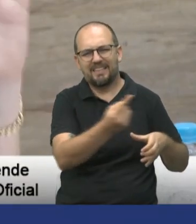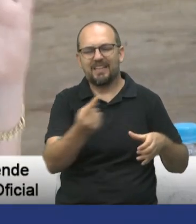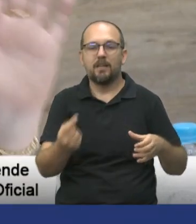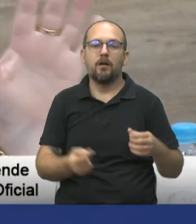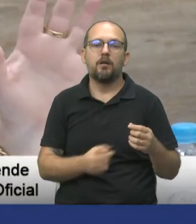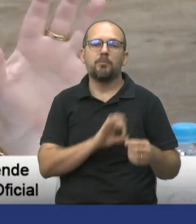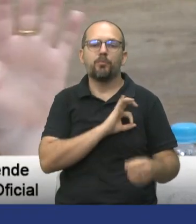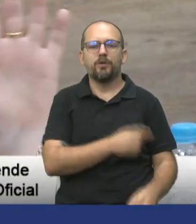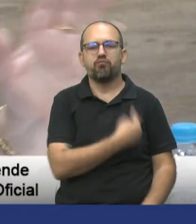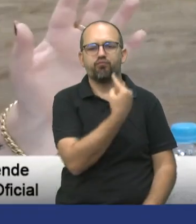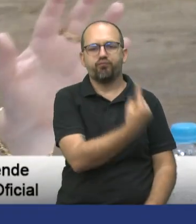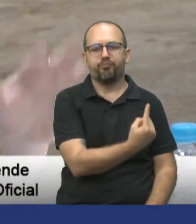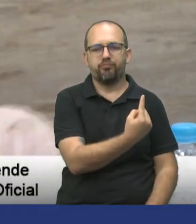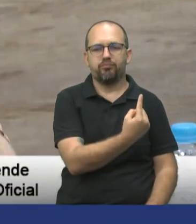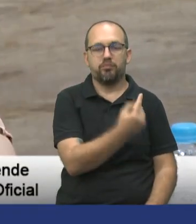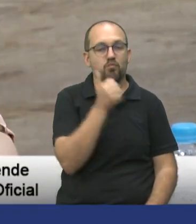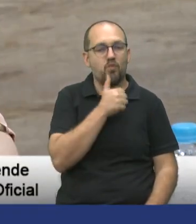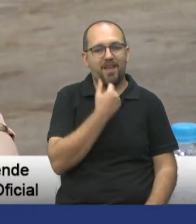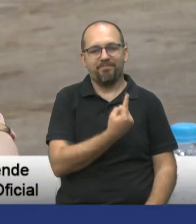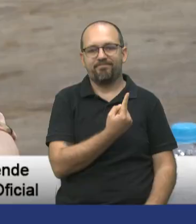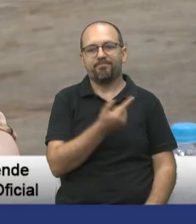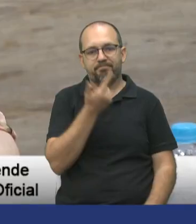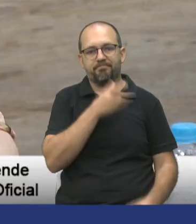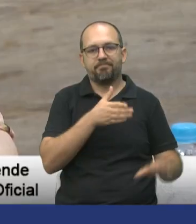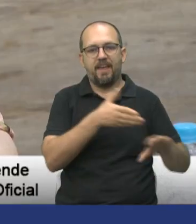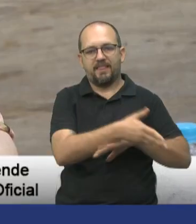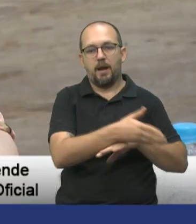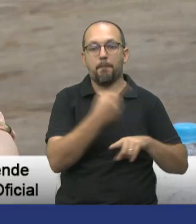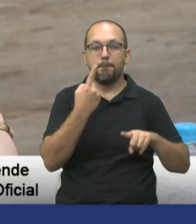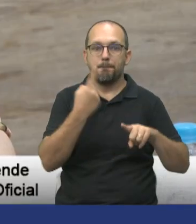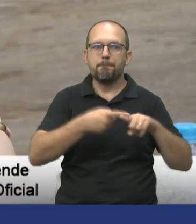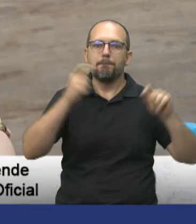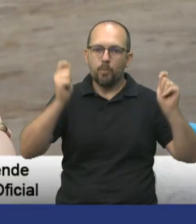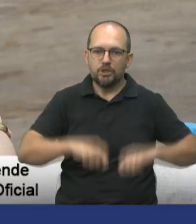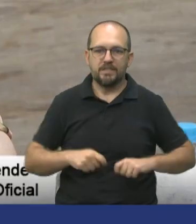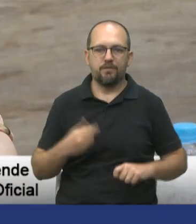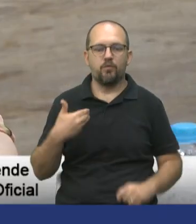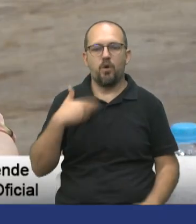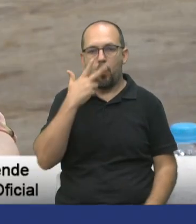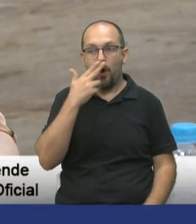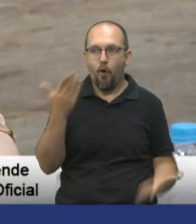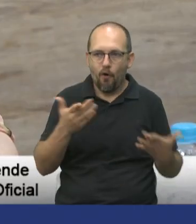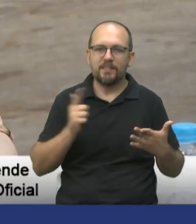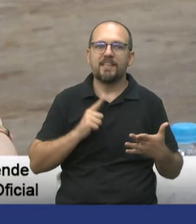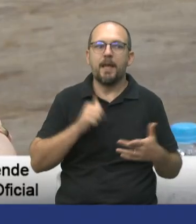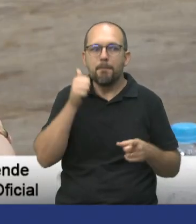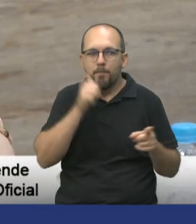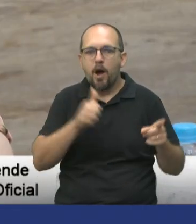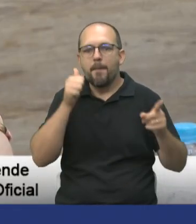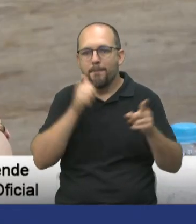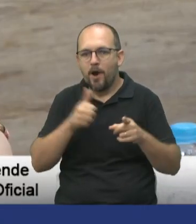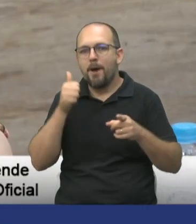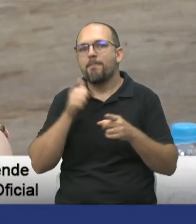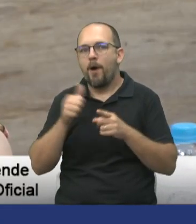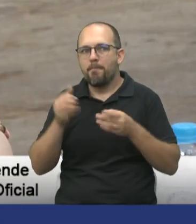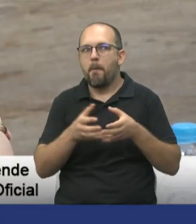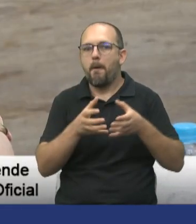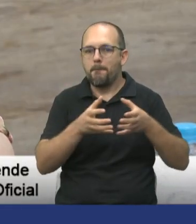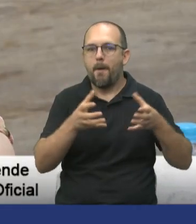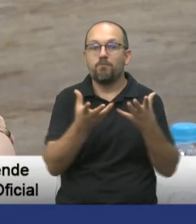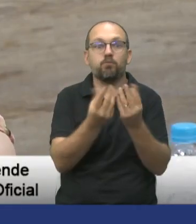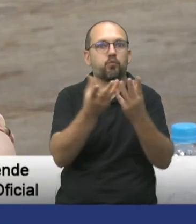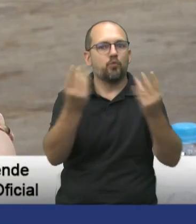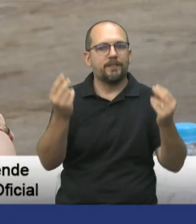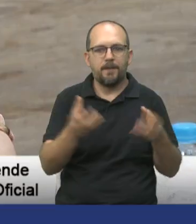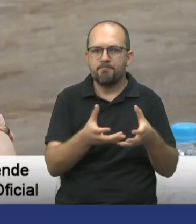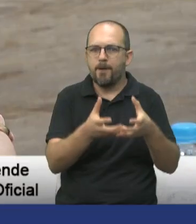eu consegui entrar. Foi possível, porque eu achava, hoje nós temos, né, mulheres, né, e hoje nós temos muitas